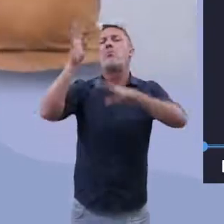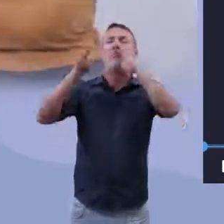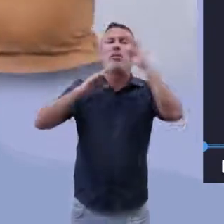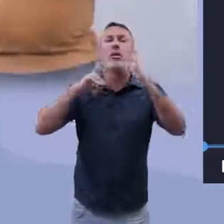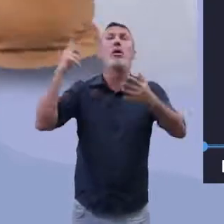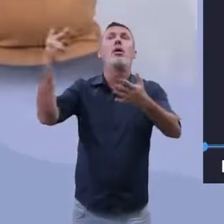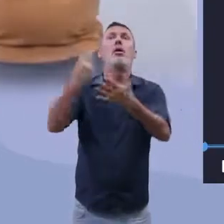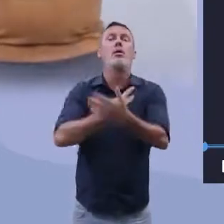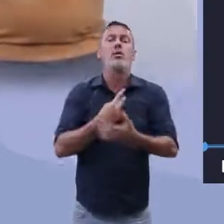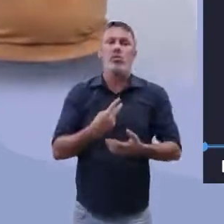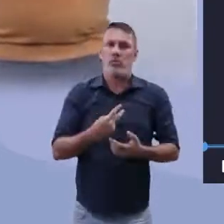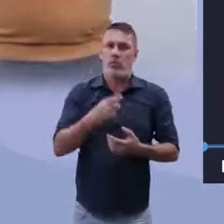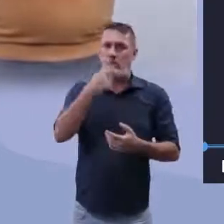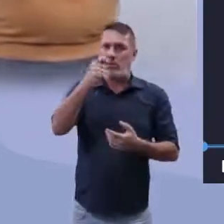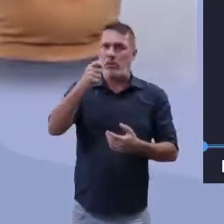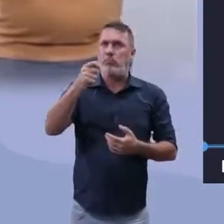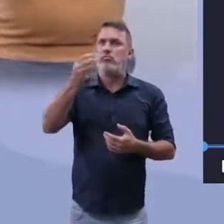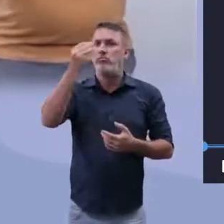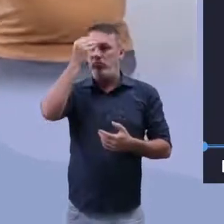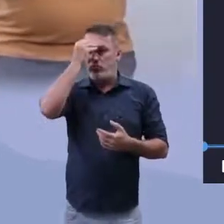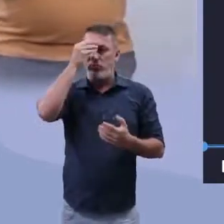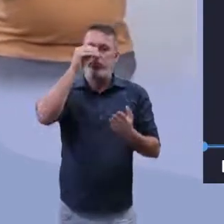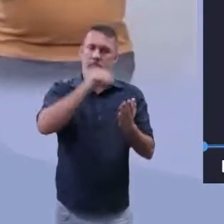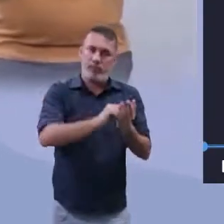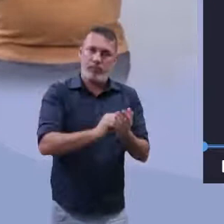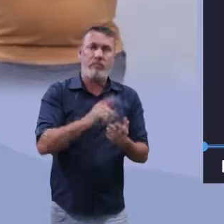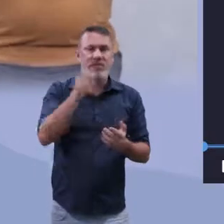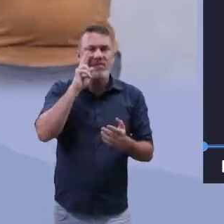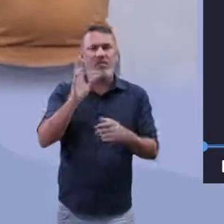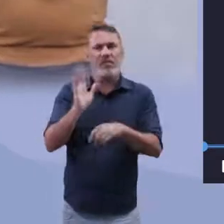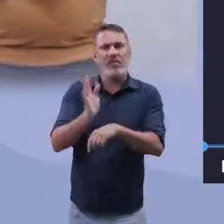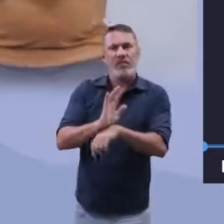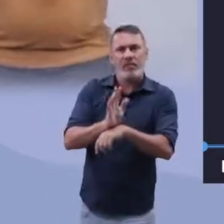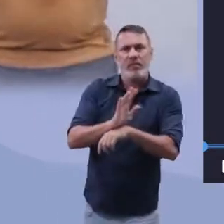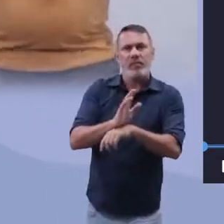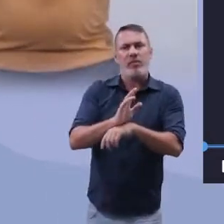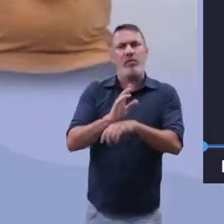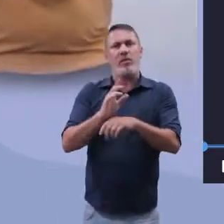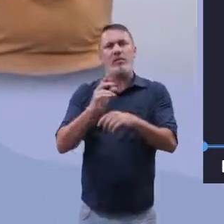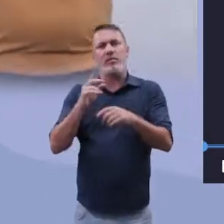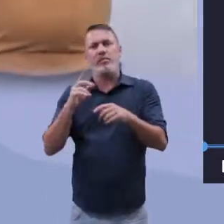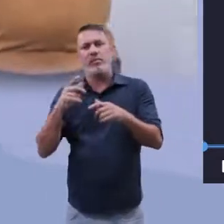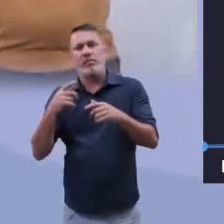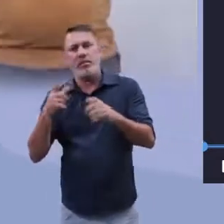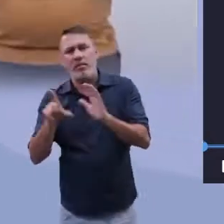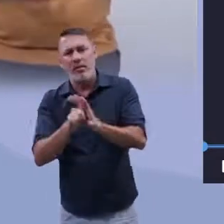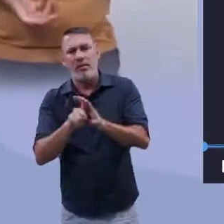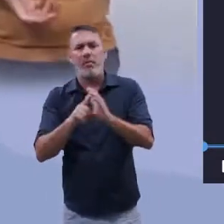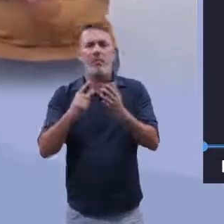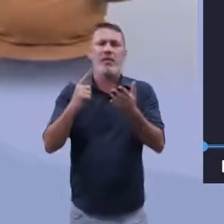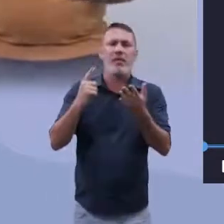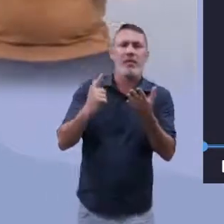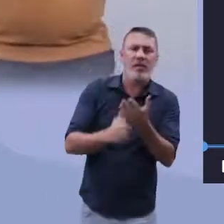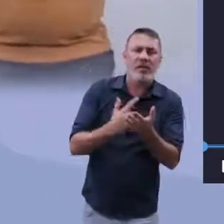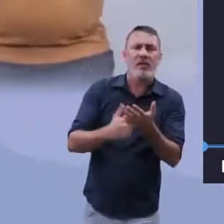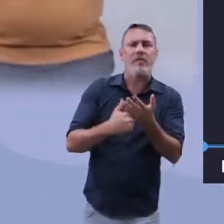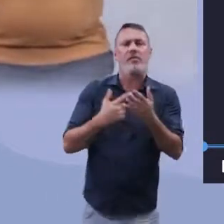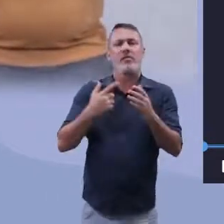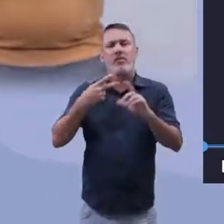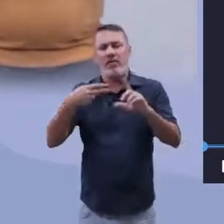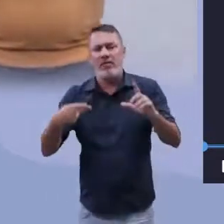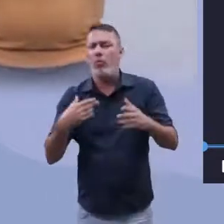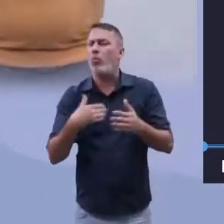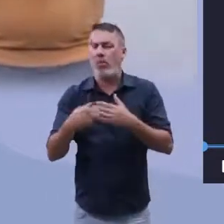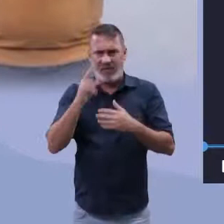mais ou menos essa é a ideia que você tem que levar dentro do seu texto. Já viu algum filme, alguma série, algum livro, alguma lei que trata